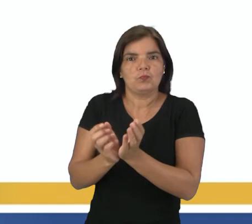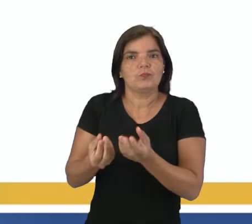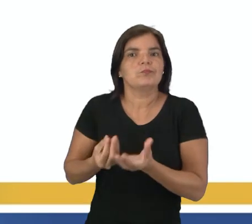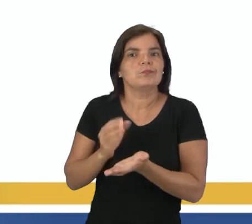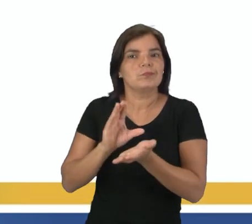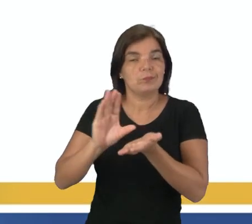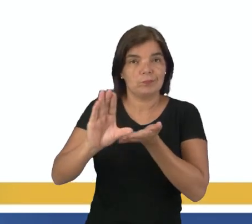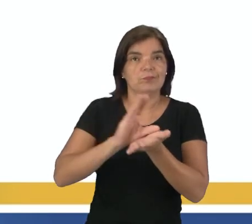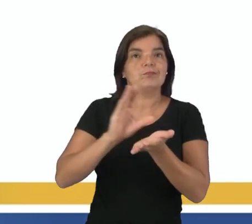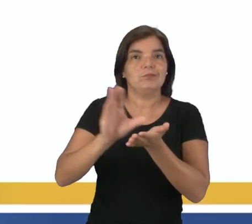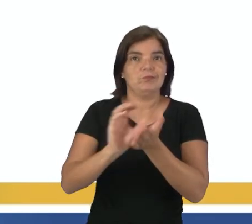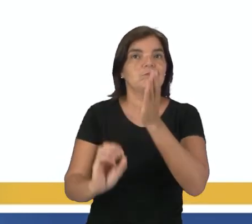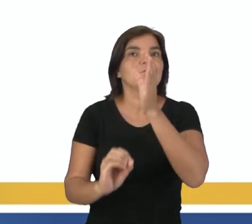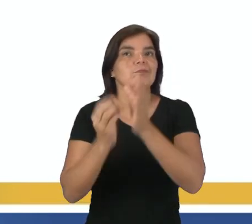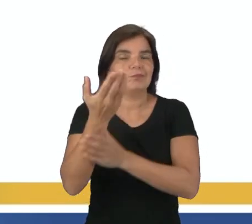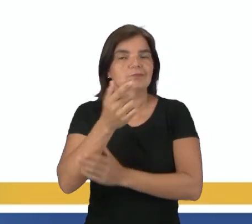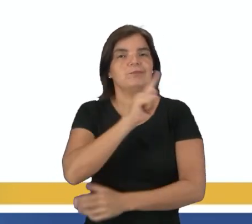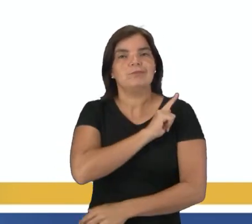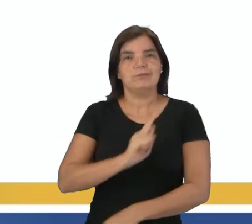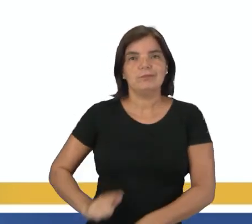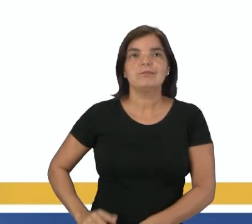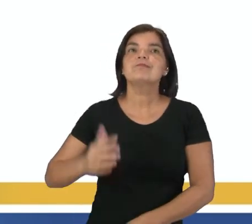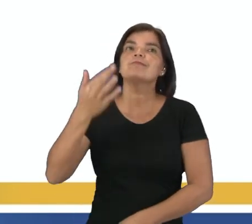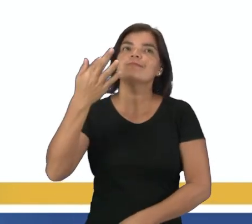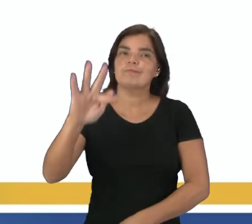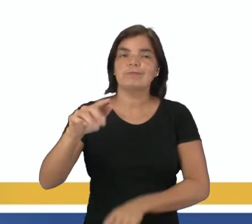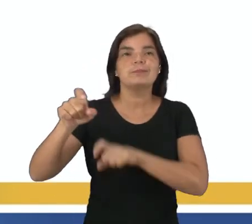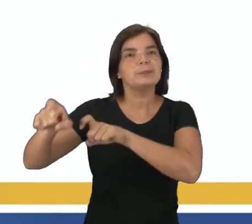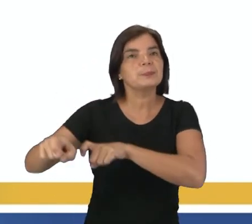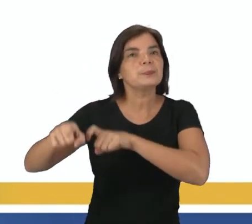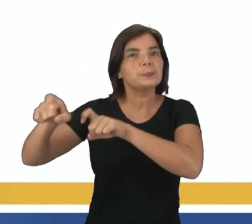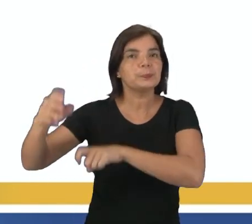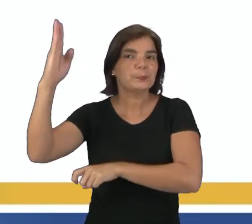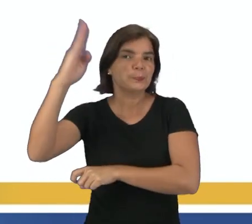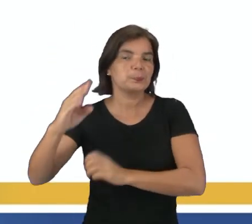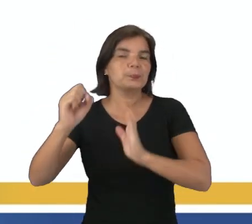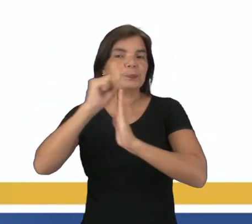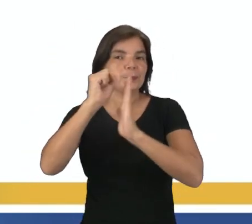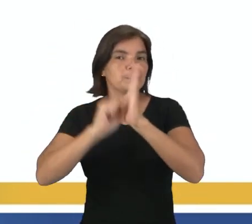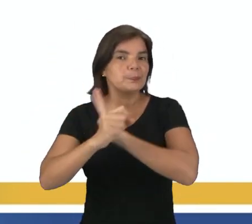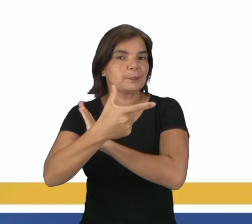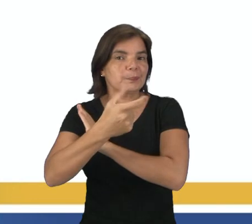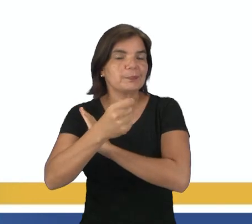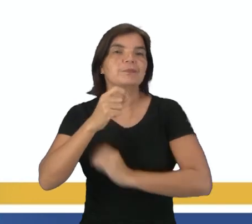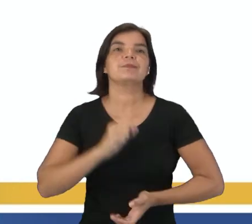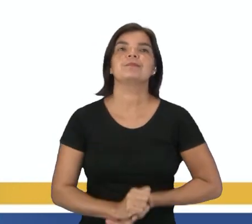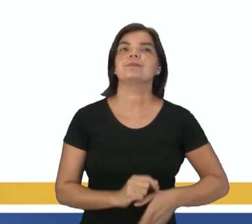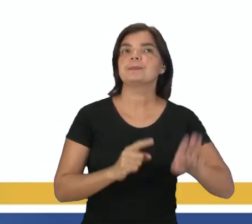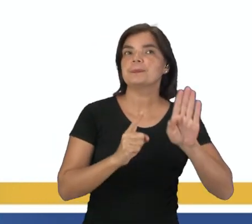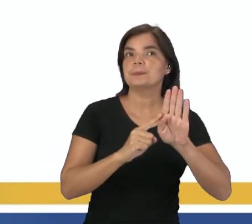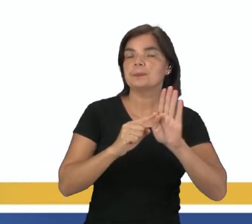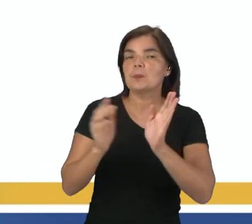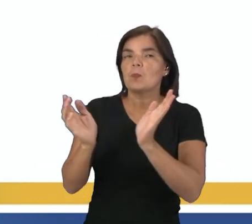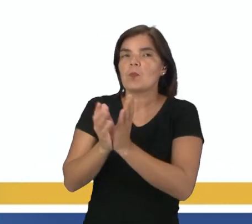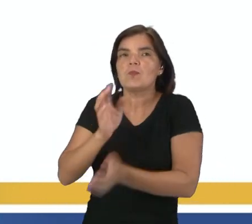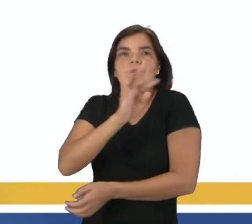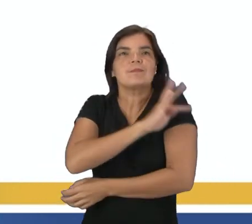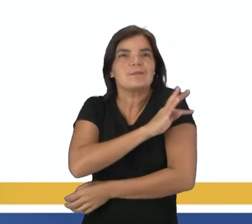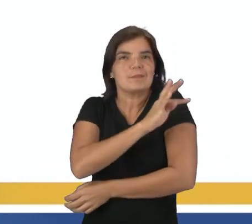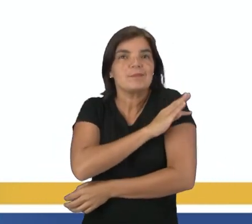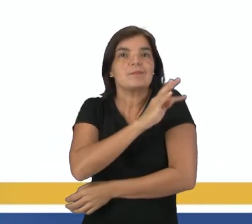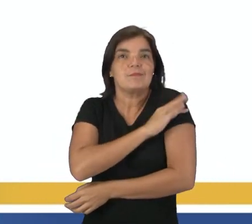conjunto de investimentos realizados pelo Governo Federal na zona rural do Brasil no século 20 letra B